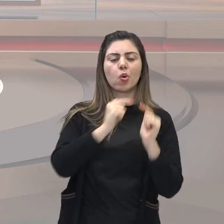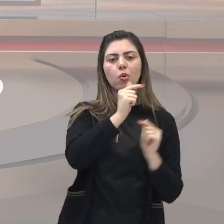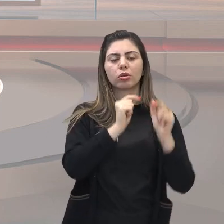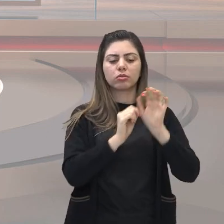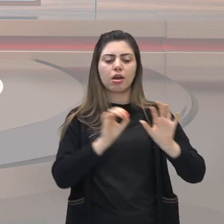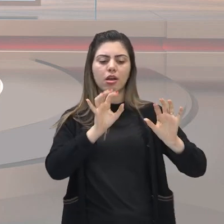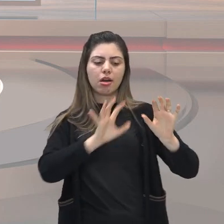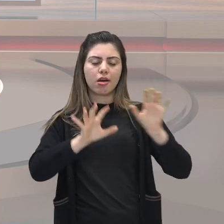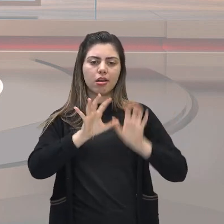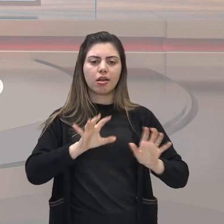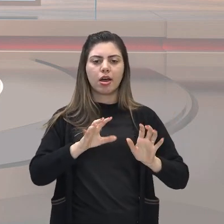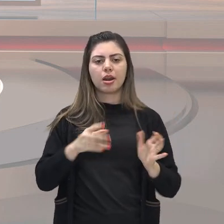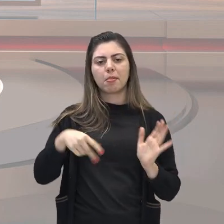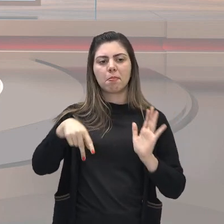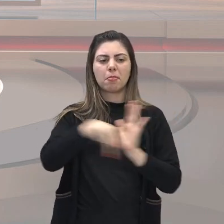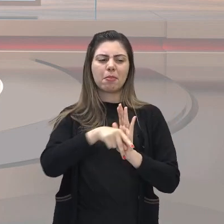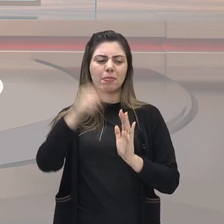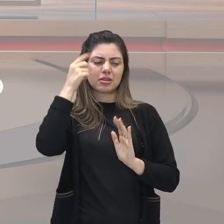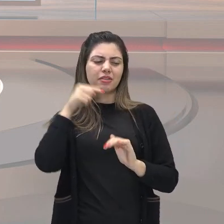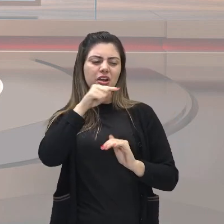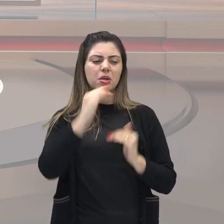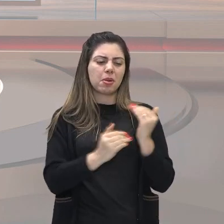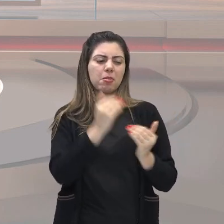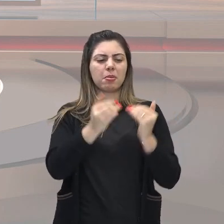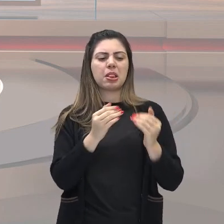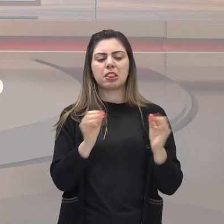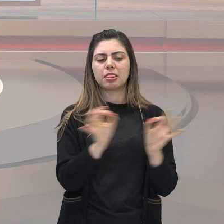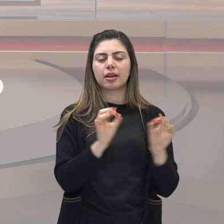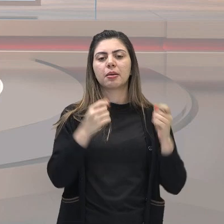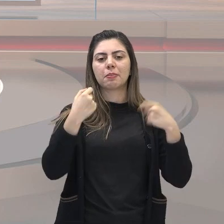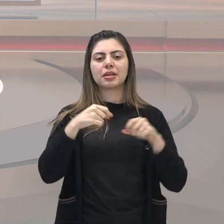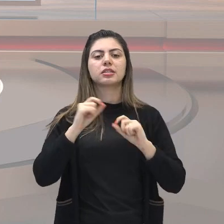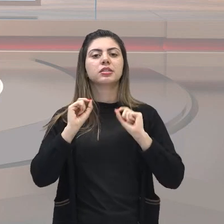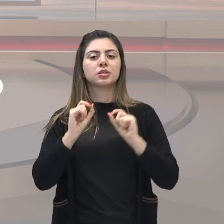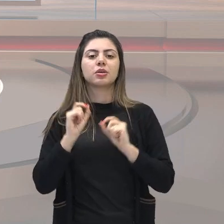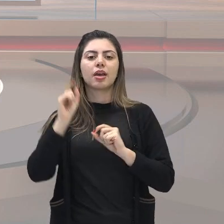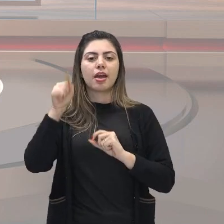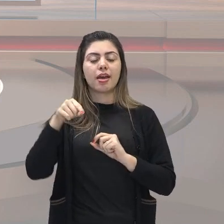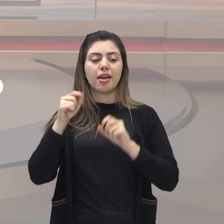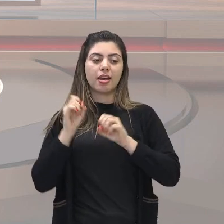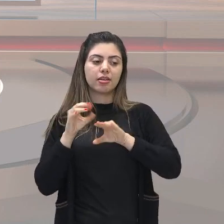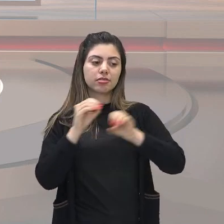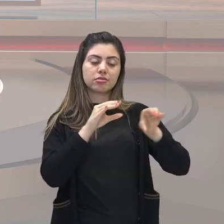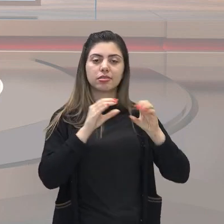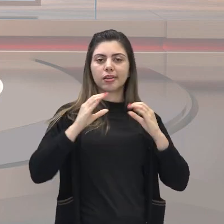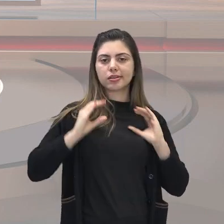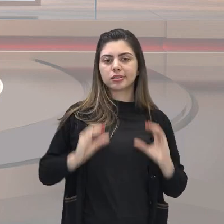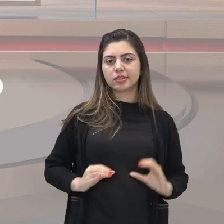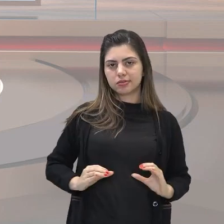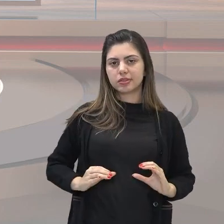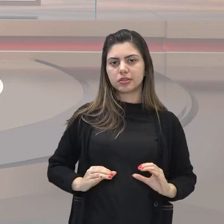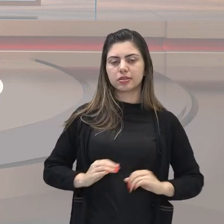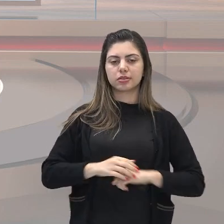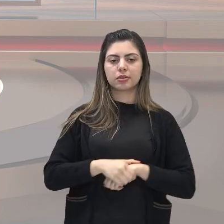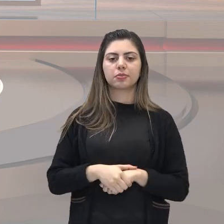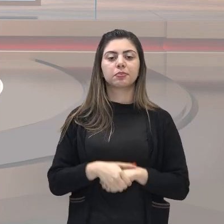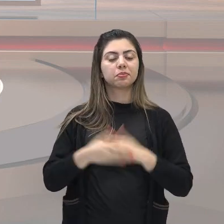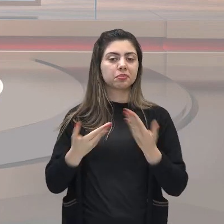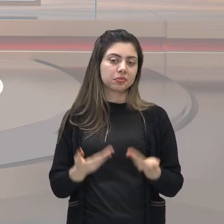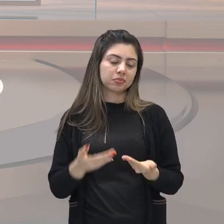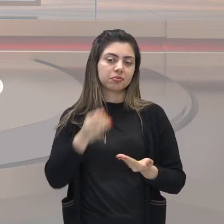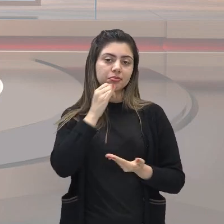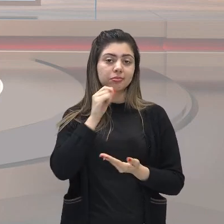eles consideravam ali não desenvolvidas e que se precisava levar a civilização para esses outros lugares, como, por